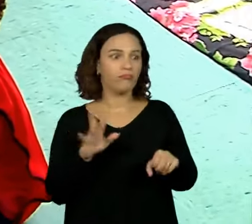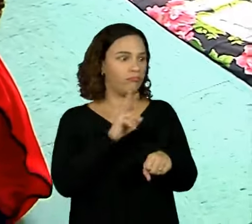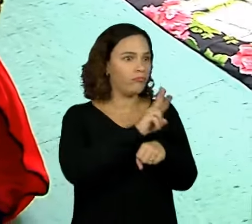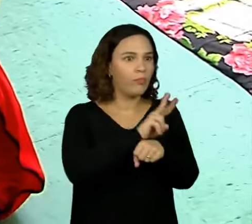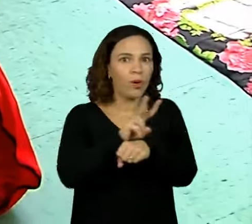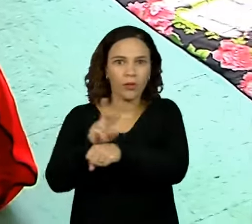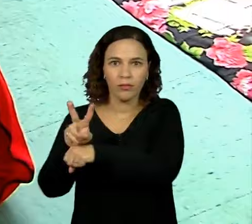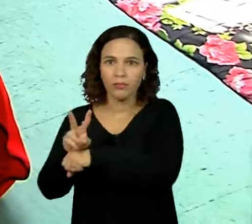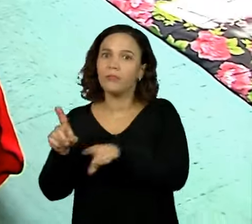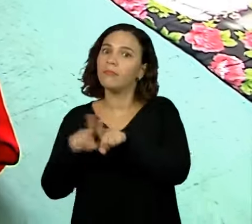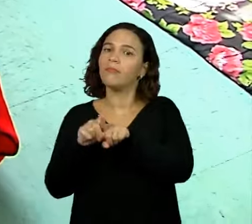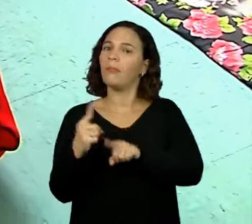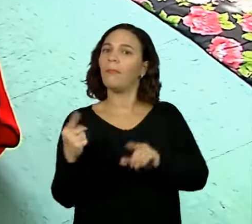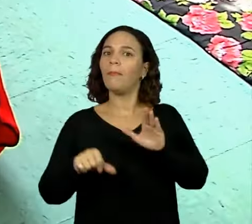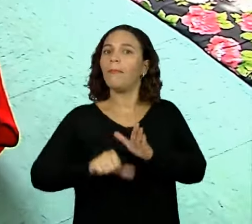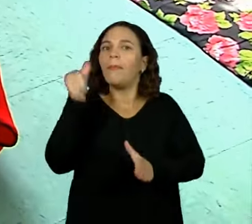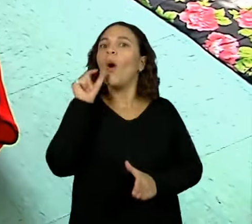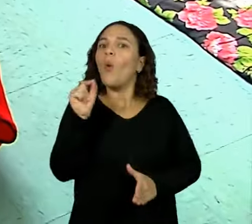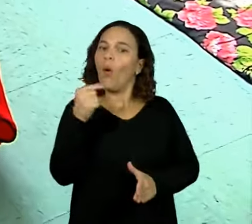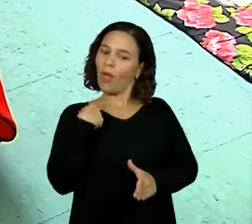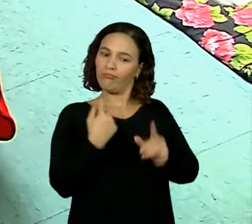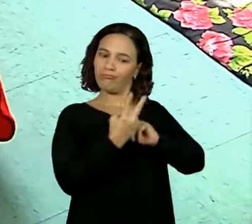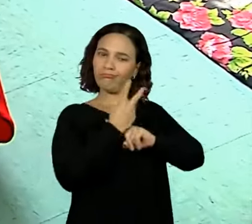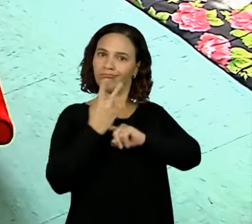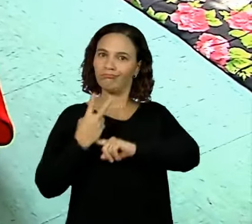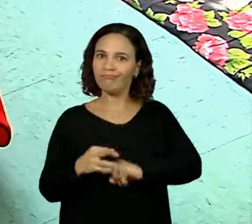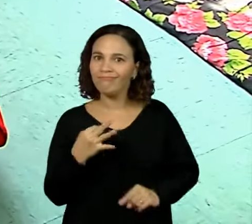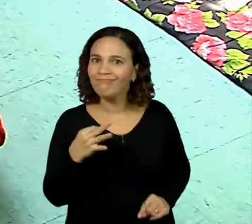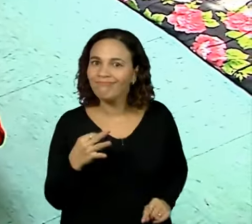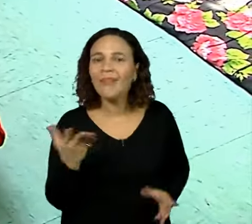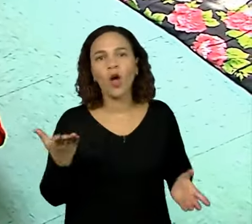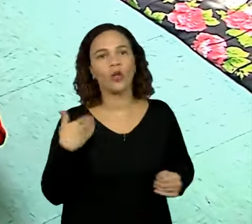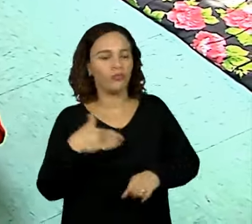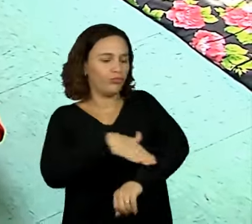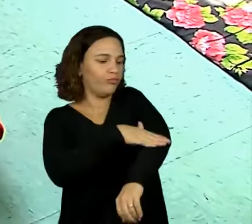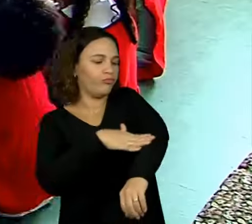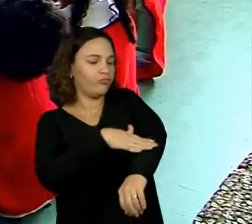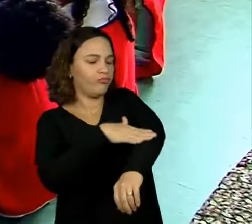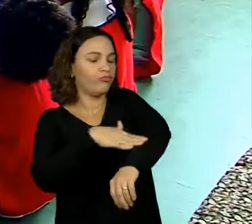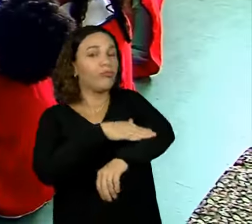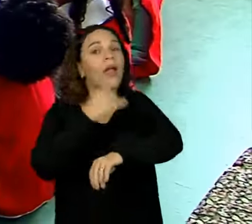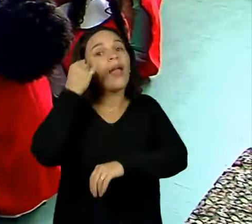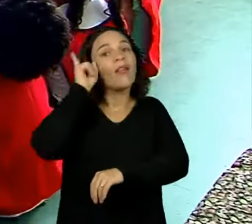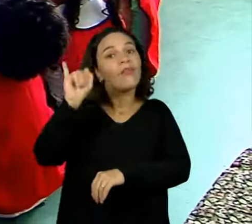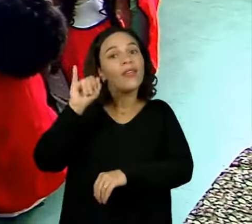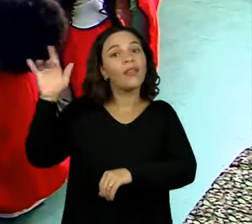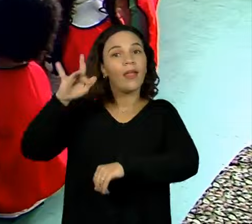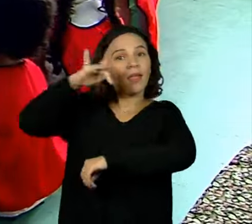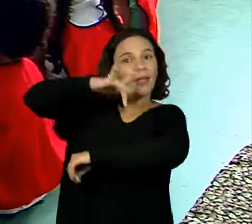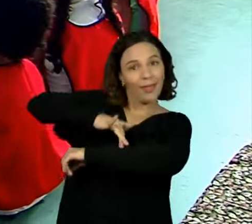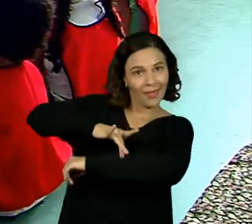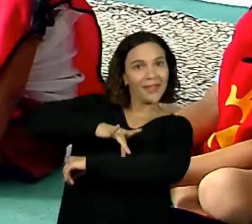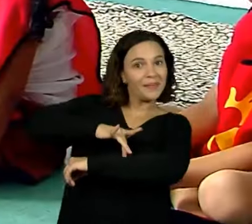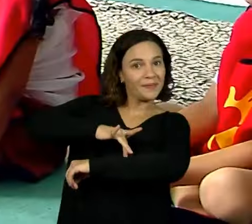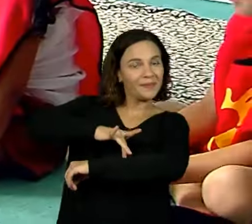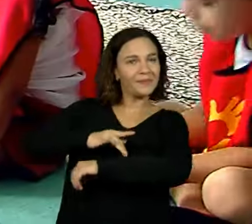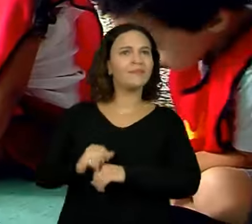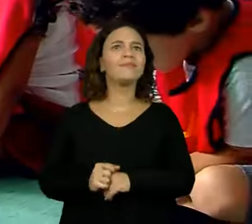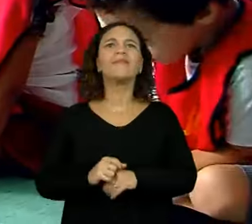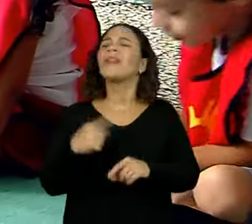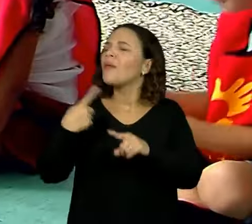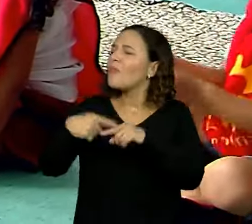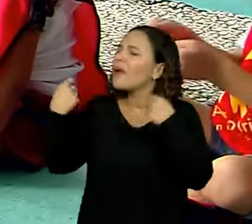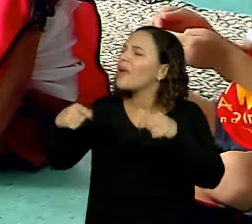é preciso primeiro se proteger. Então agora a gente vai passar o repelente antes da gente sair, beleza? Por que que tem que